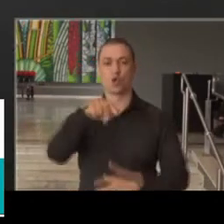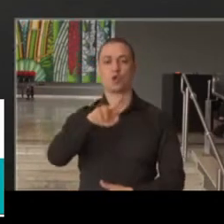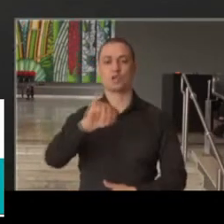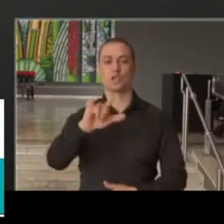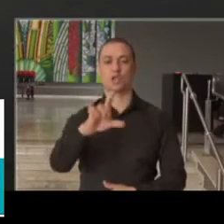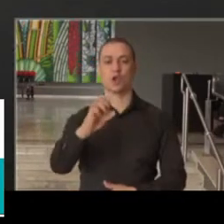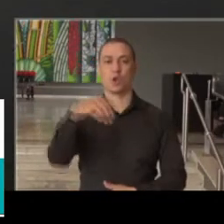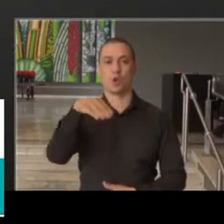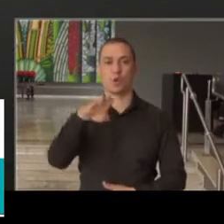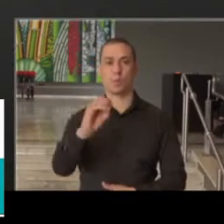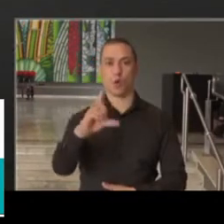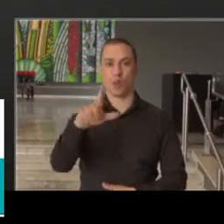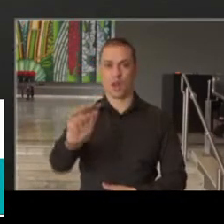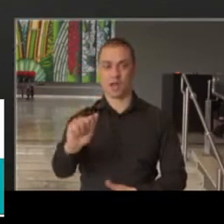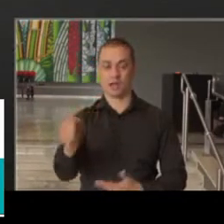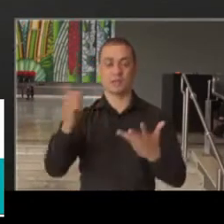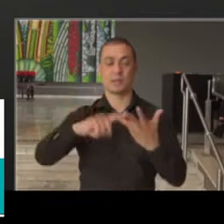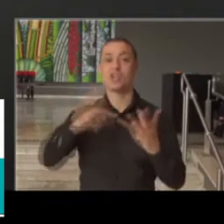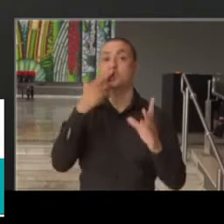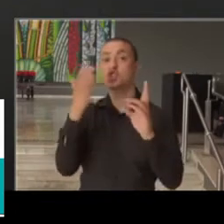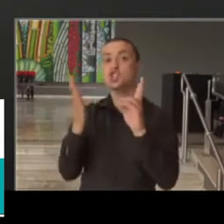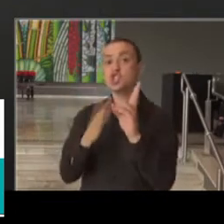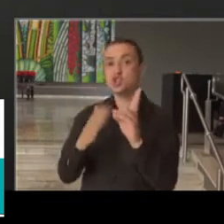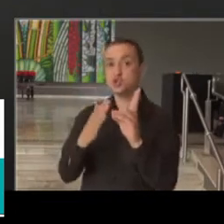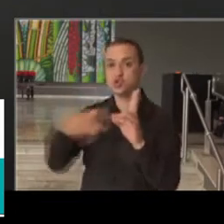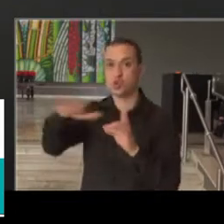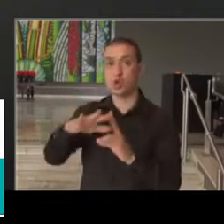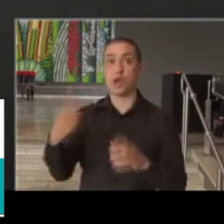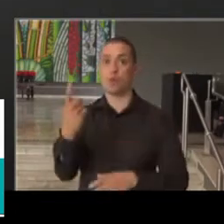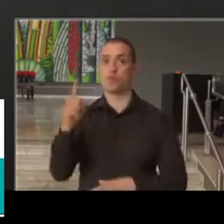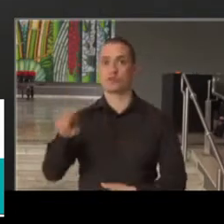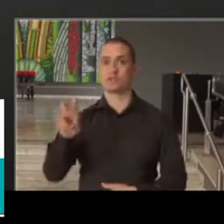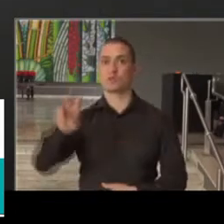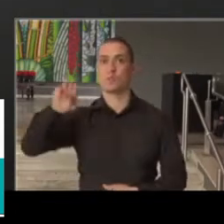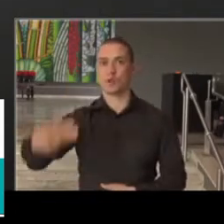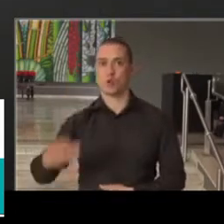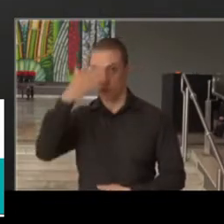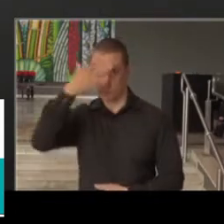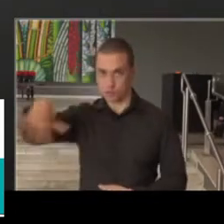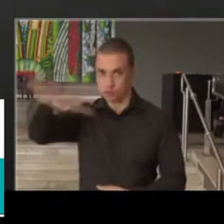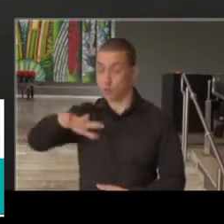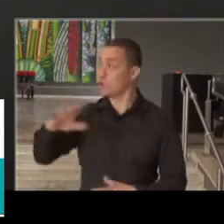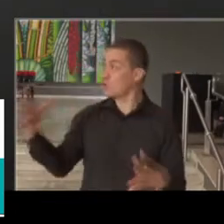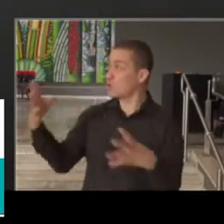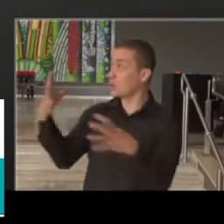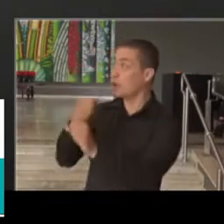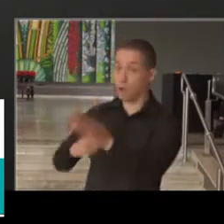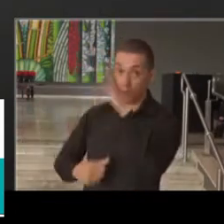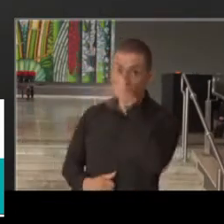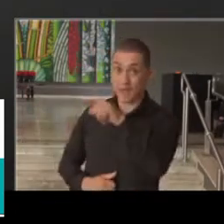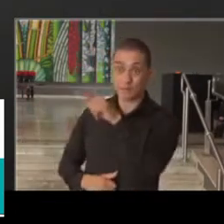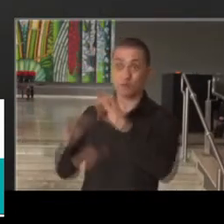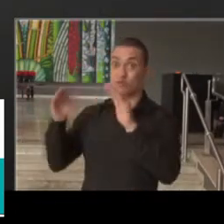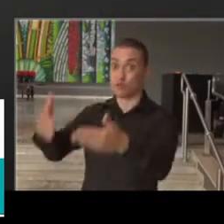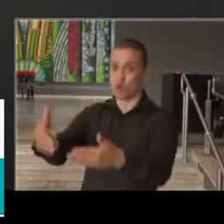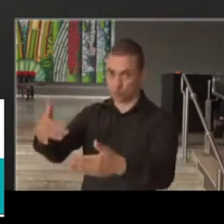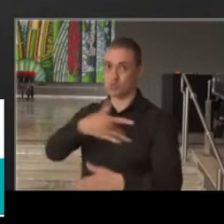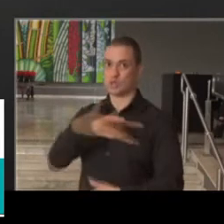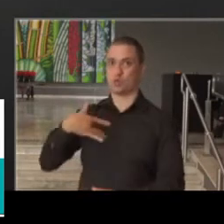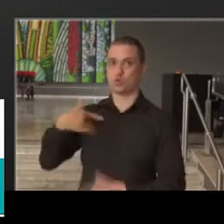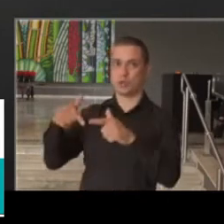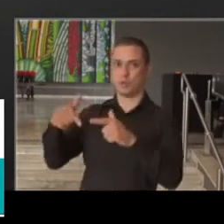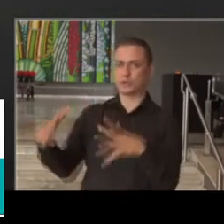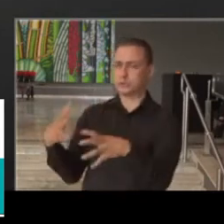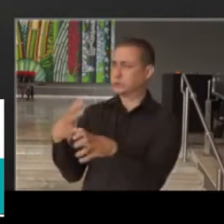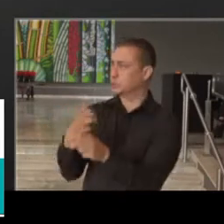são 1,5 milhões de pessoas. E a prioridade são os trabalhadores de saúde, num total